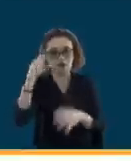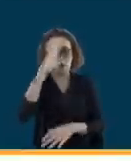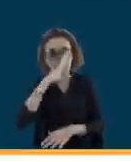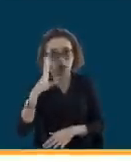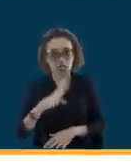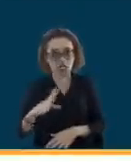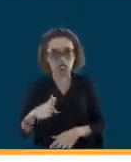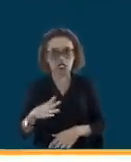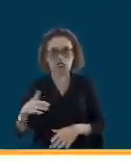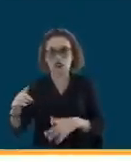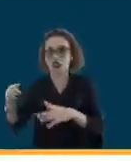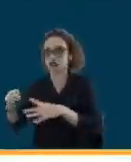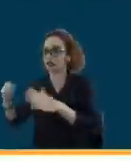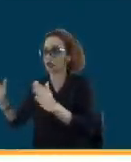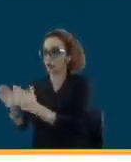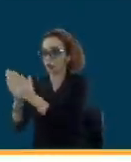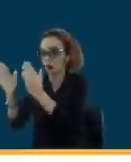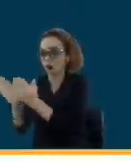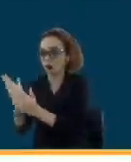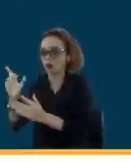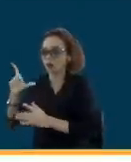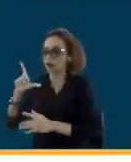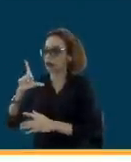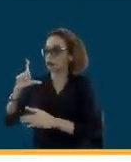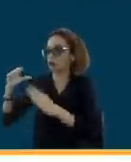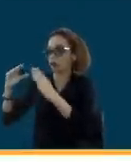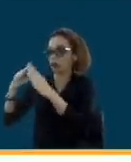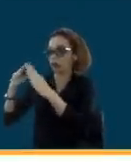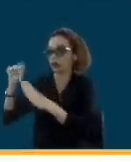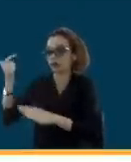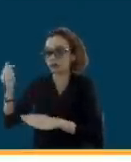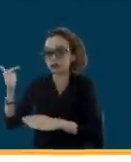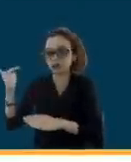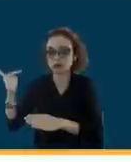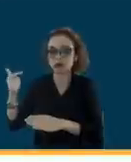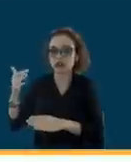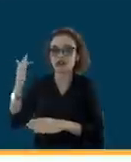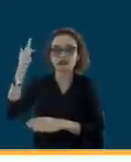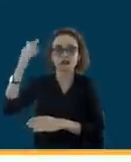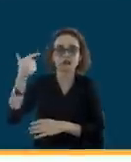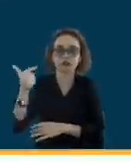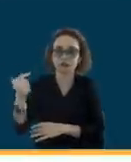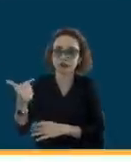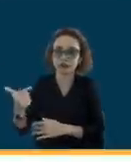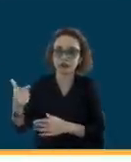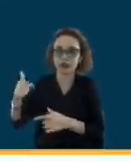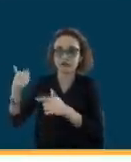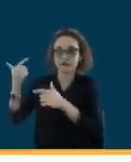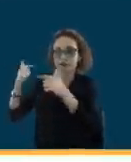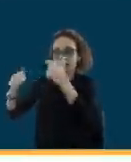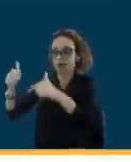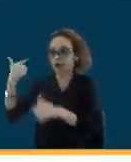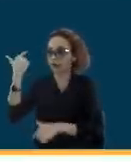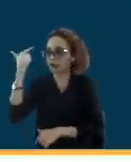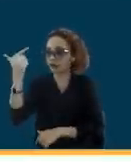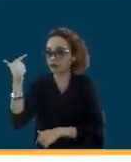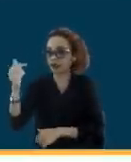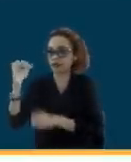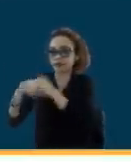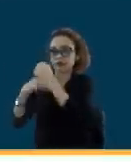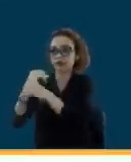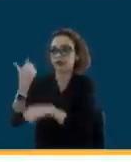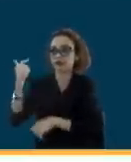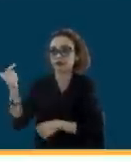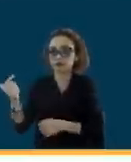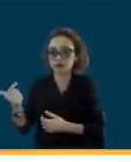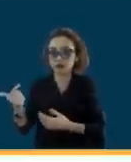sem terra, aos sem teto, ao sem futuro, ao sem trabalho, ao sem internet. Mas nós